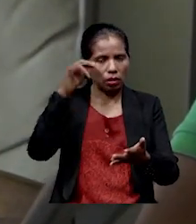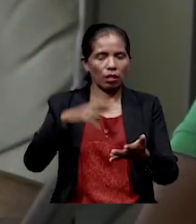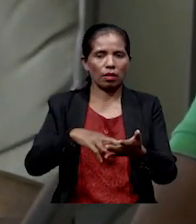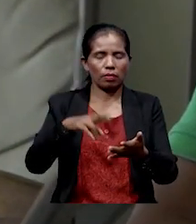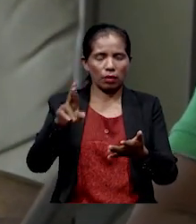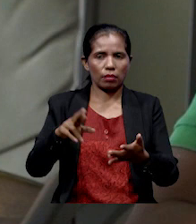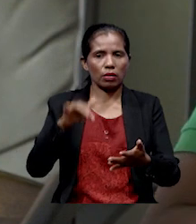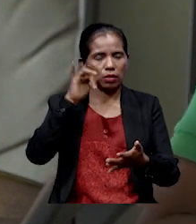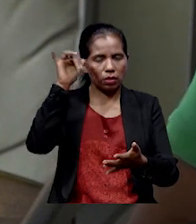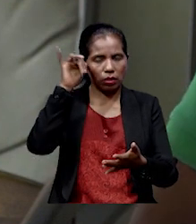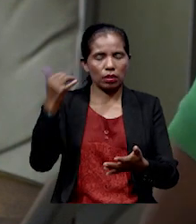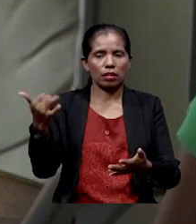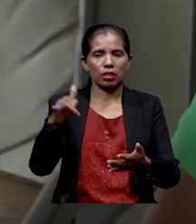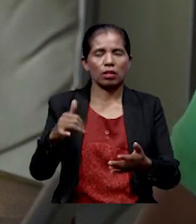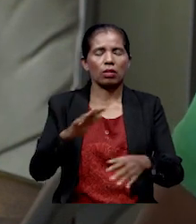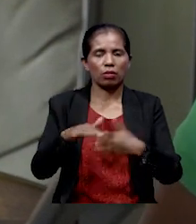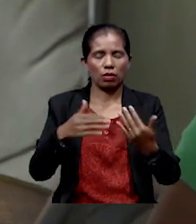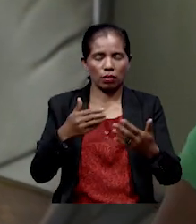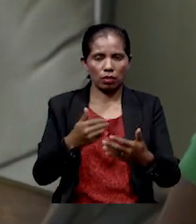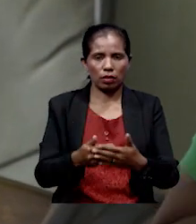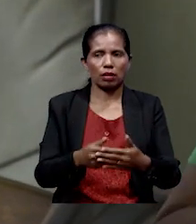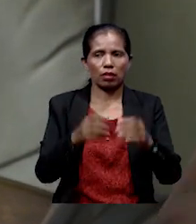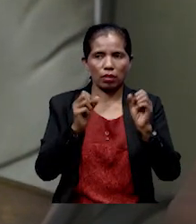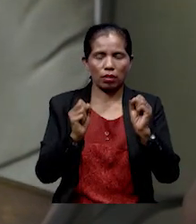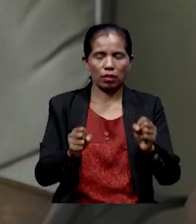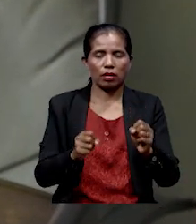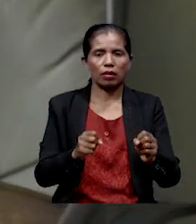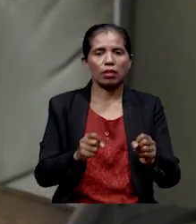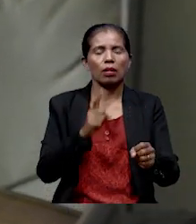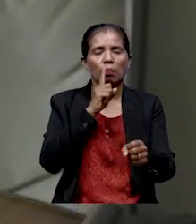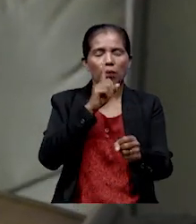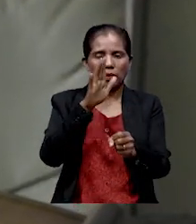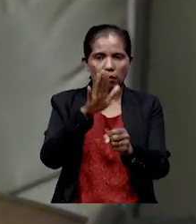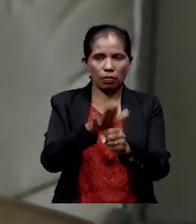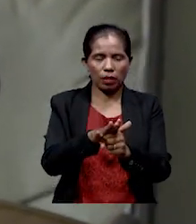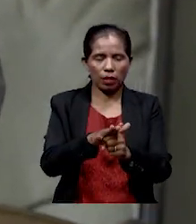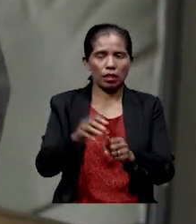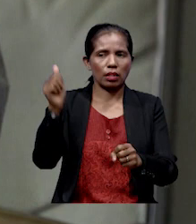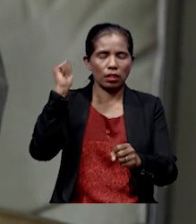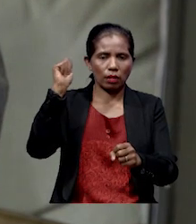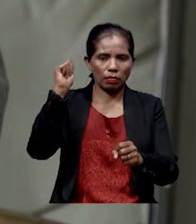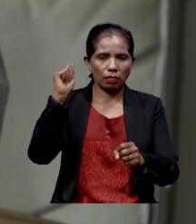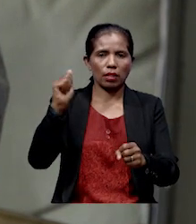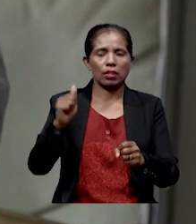a maioria parlamentar, os plataforma ainda né, promete ir a campanhas eleitorais,